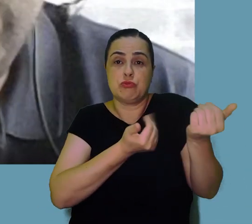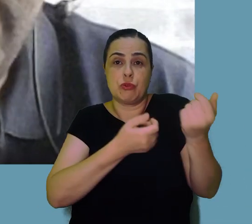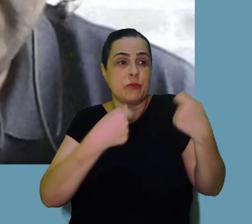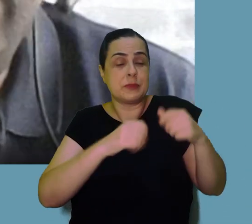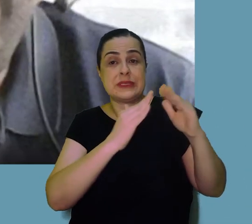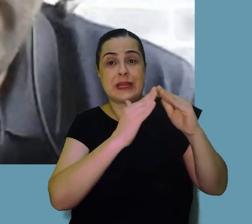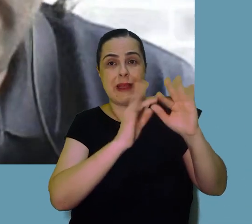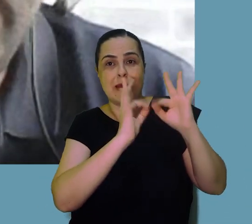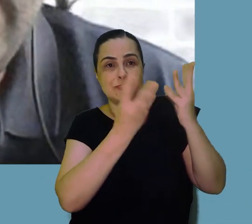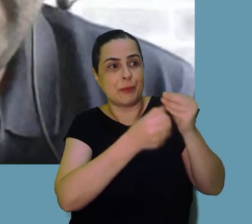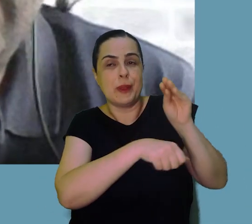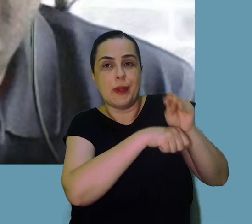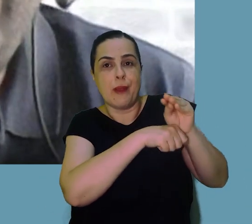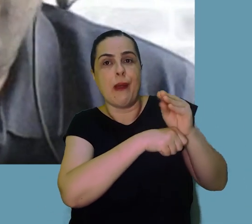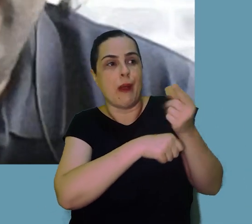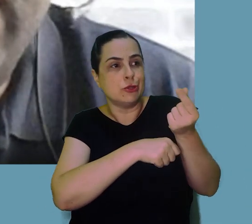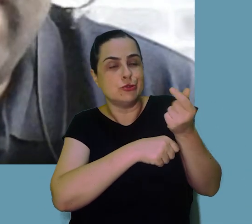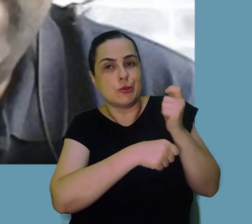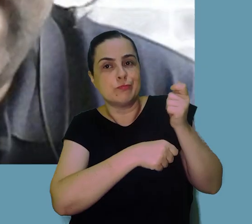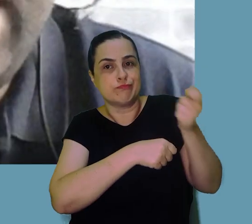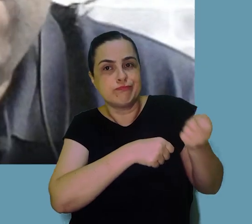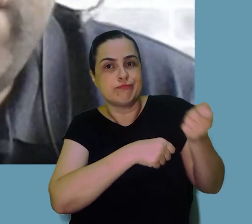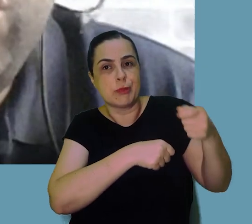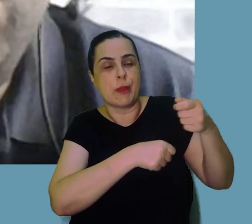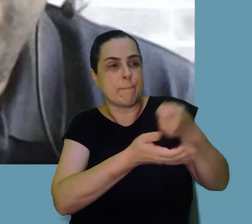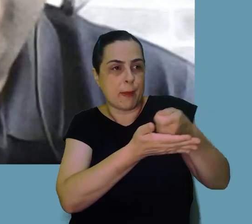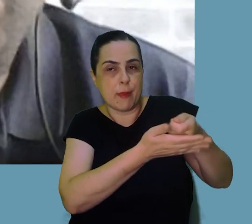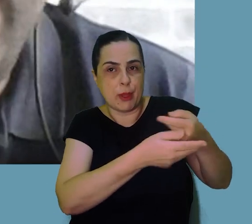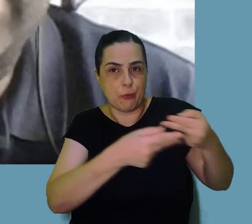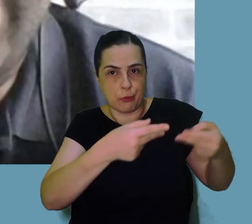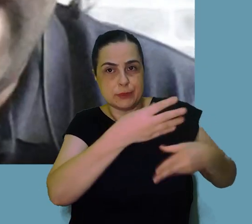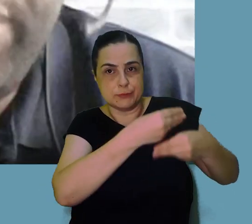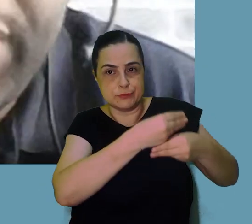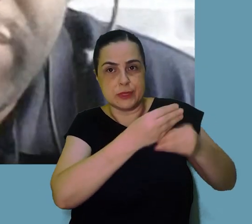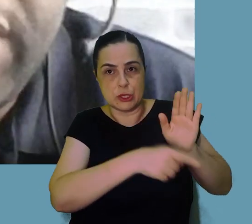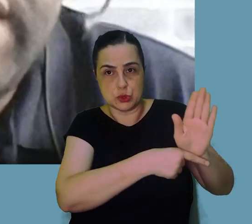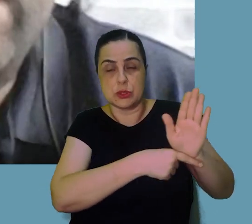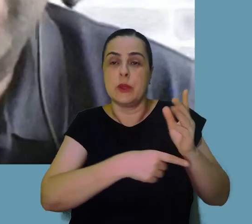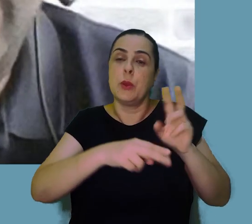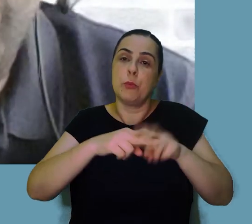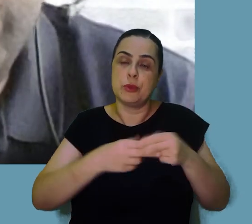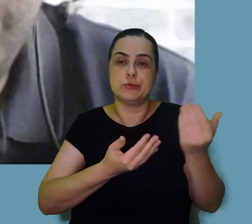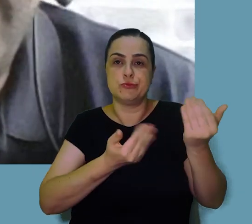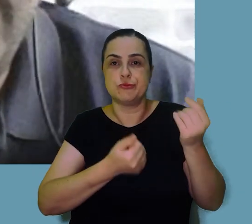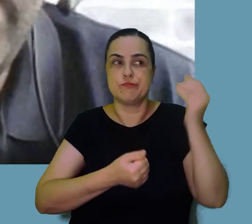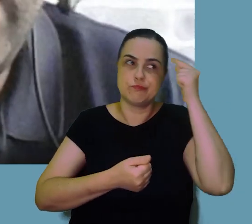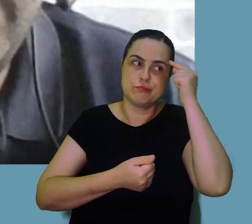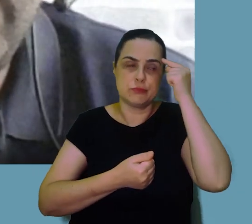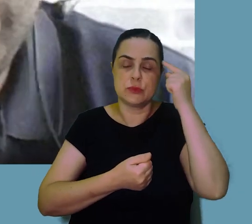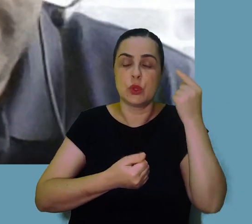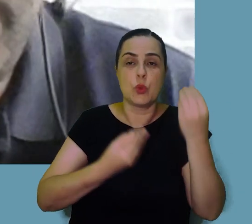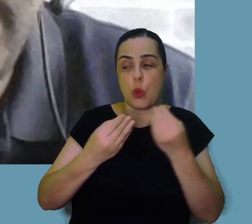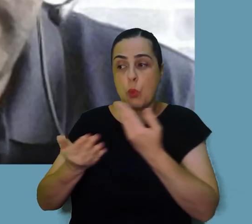sustento da sua casa e da família. Então, a informalidade traz um retorno muito mais rápido de recurso para a